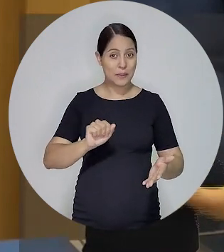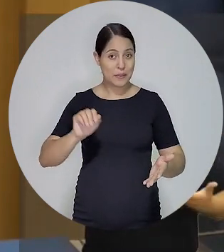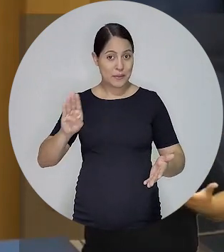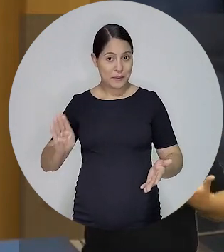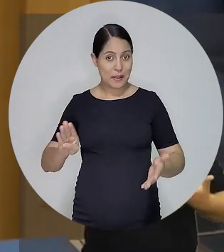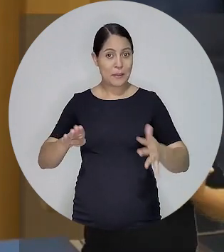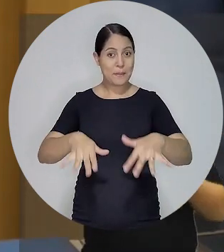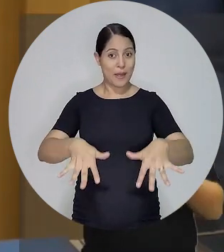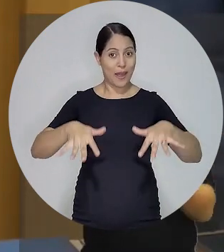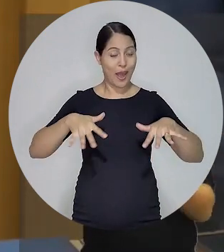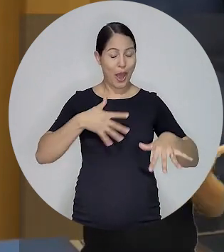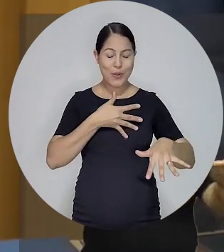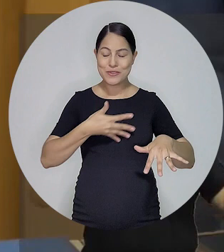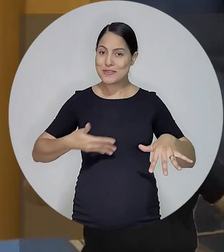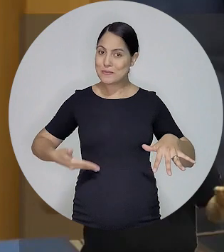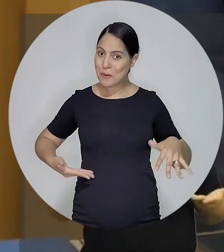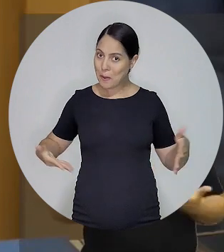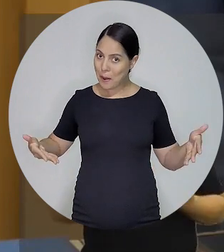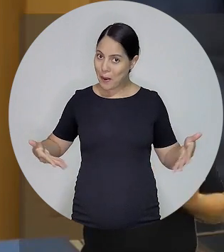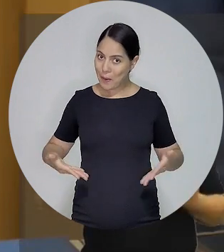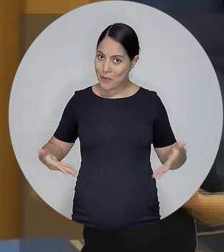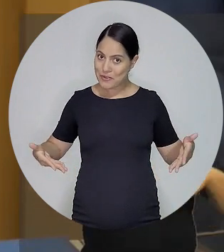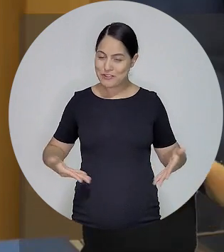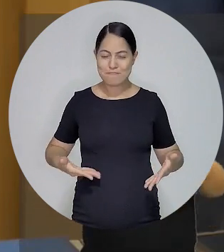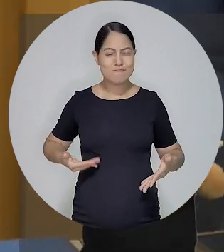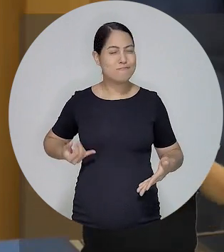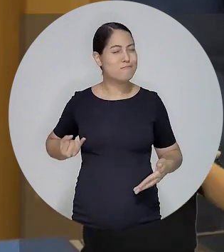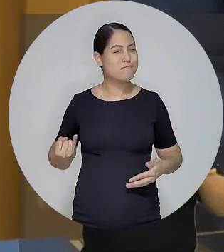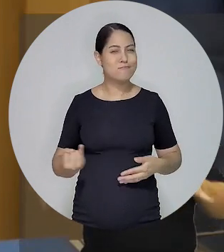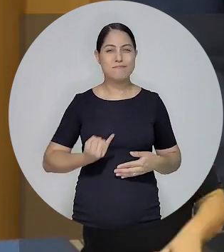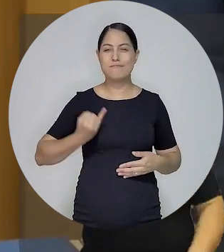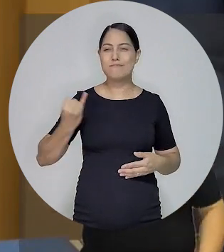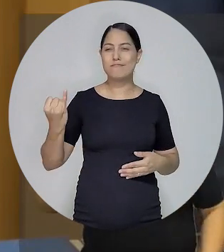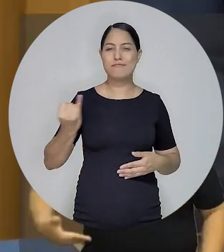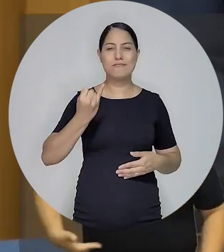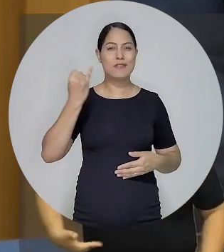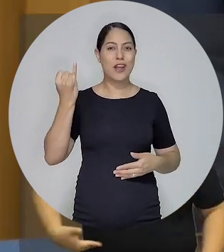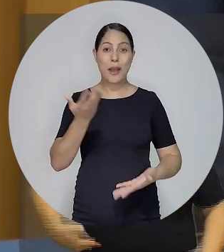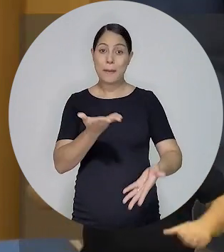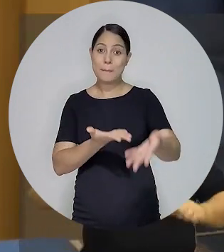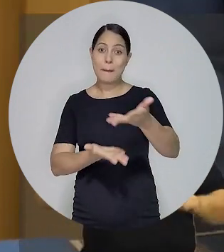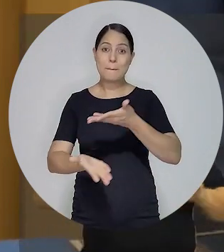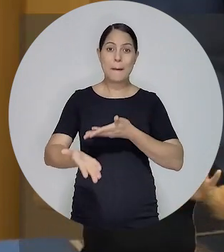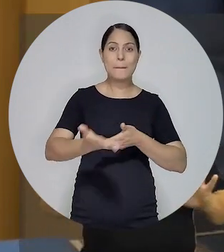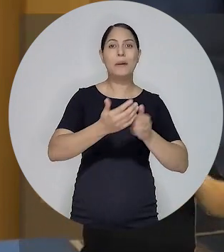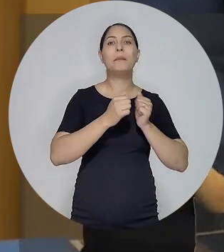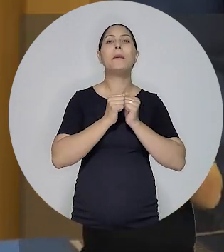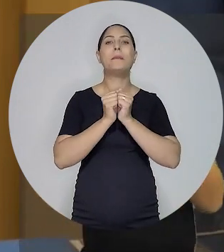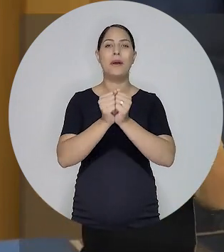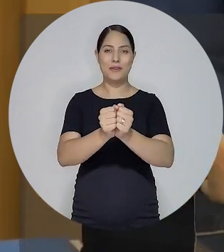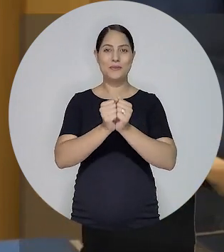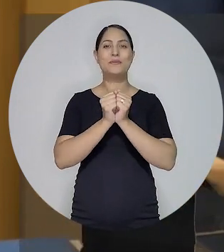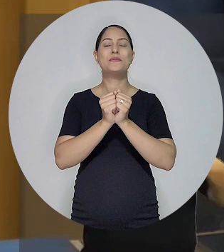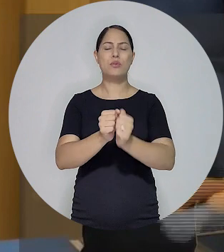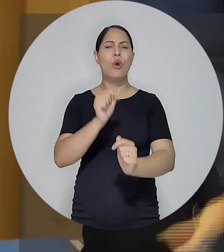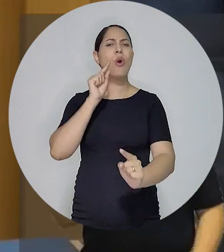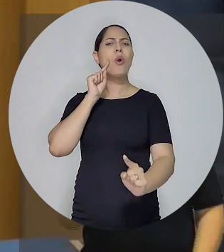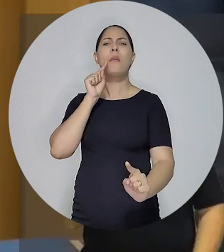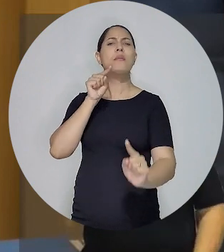senhores nesta audiência pública, evento de significativa relevância, para que